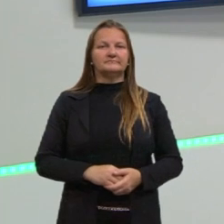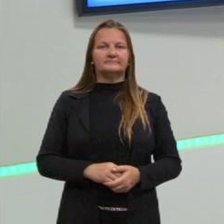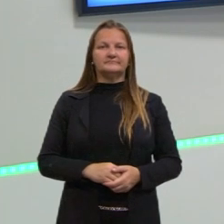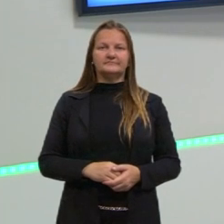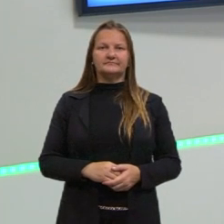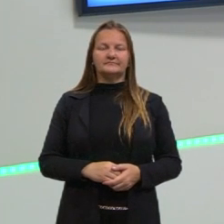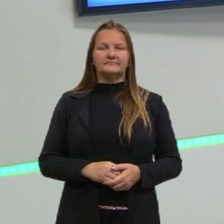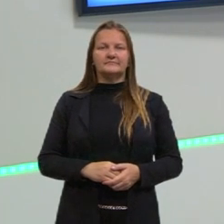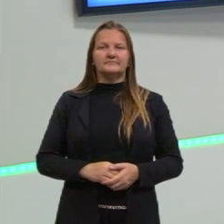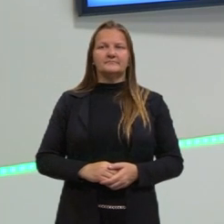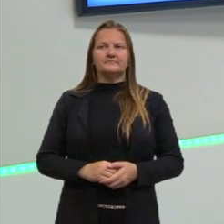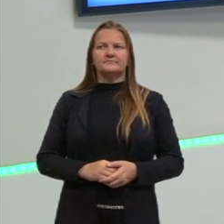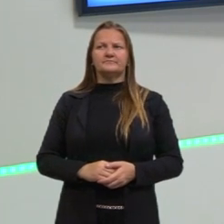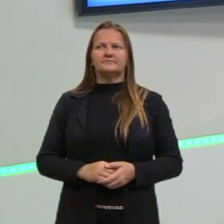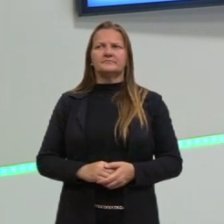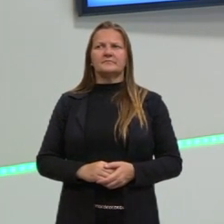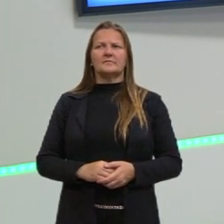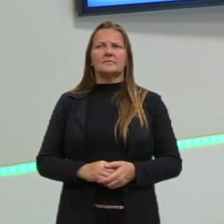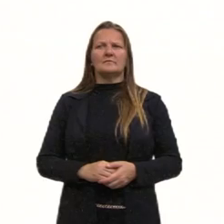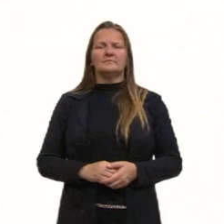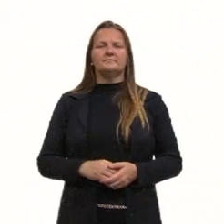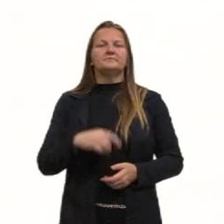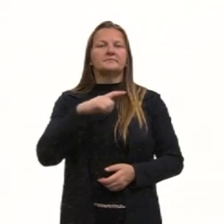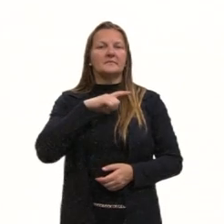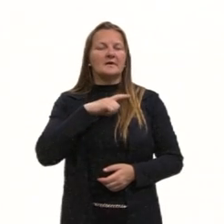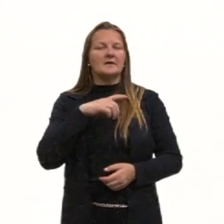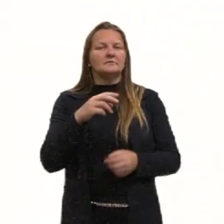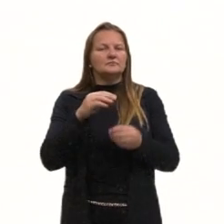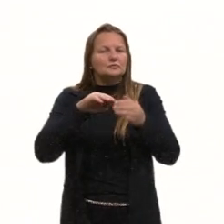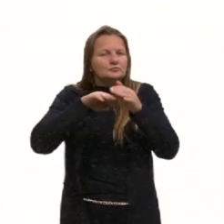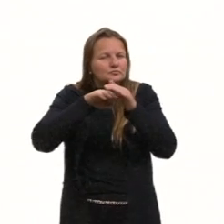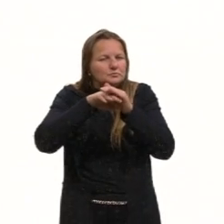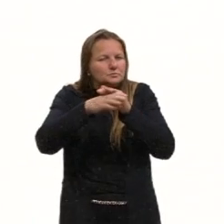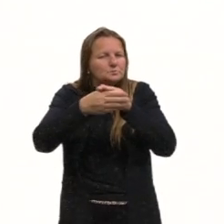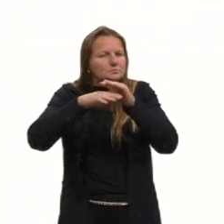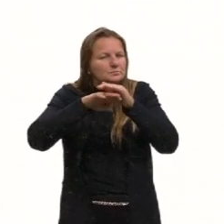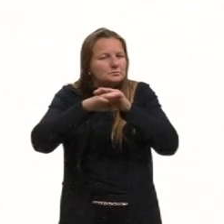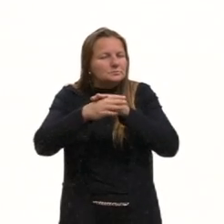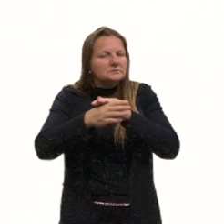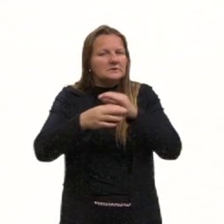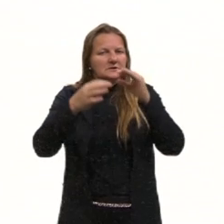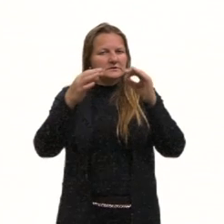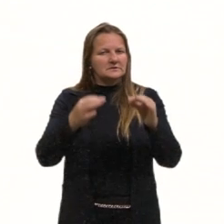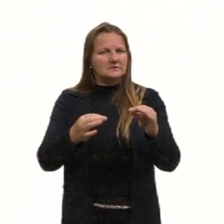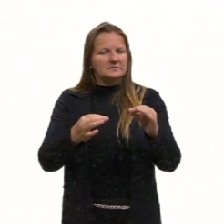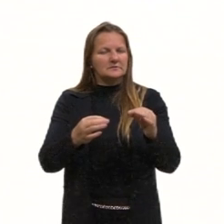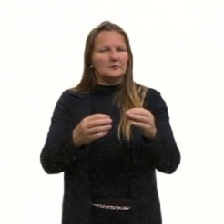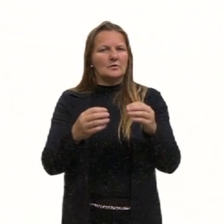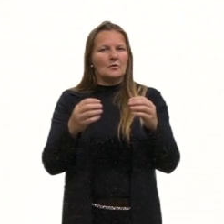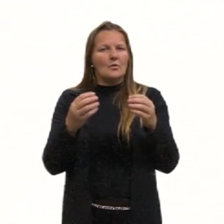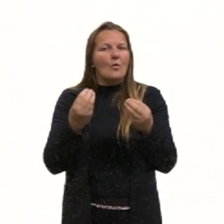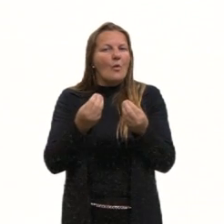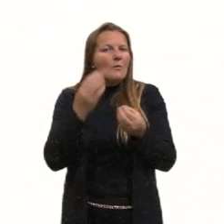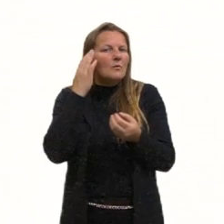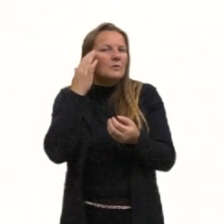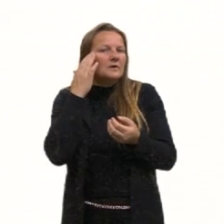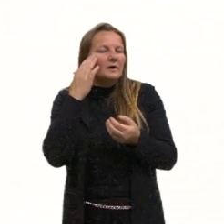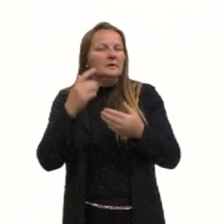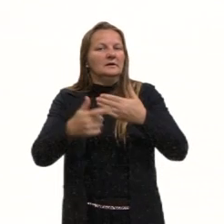então pode ser que tenha uma adulteração também eu não consigo mensurar as concentrações através de um papel